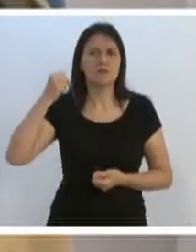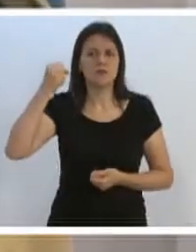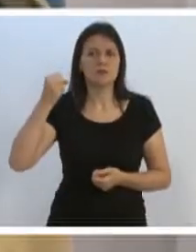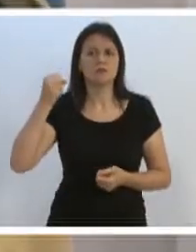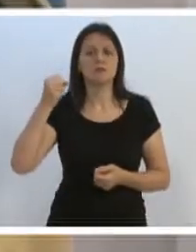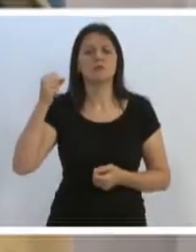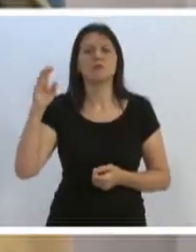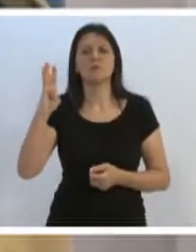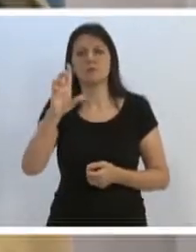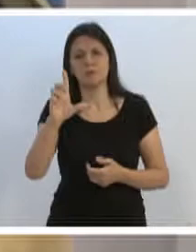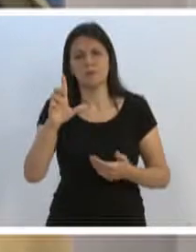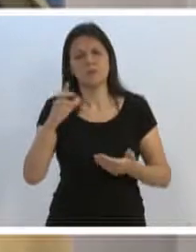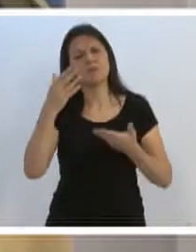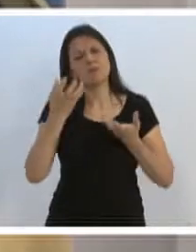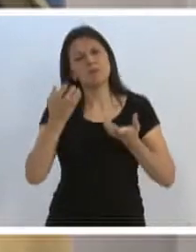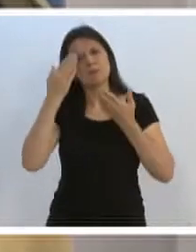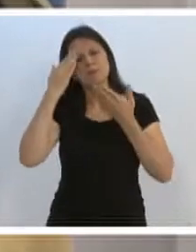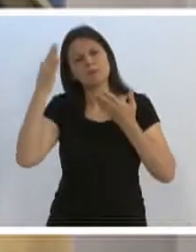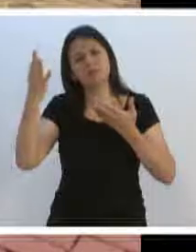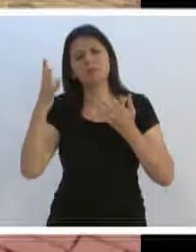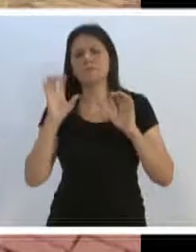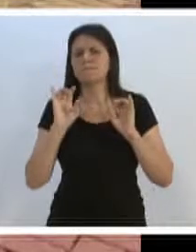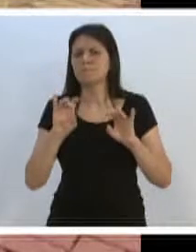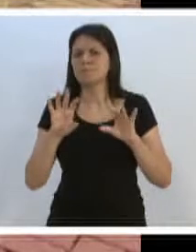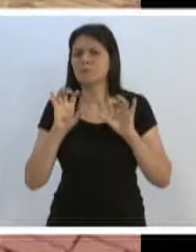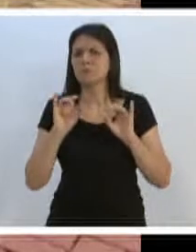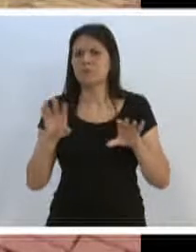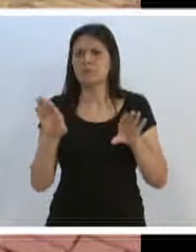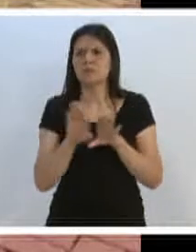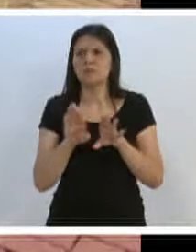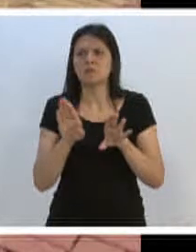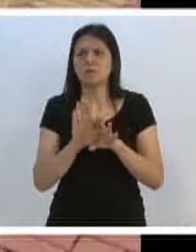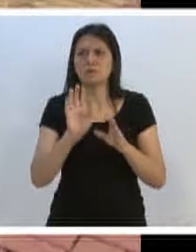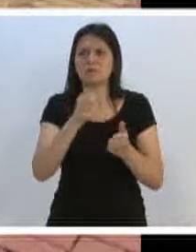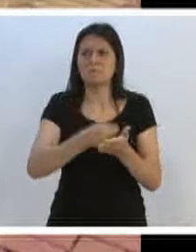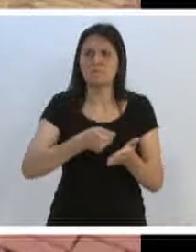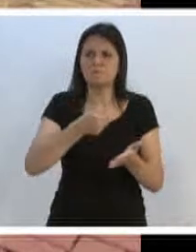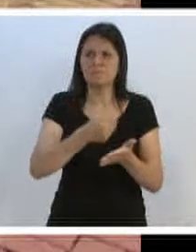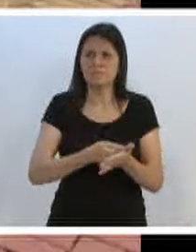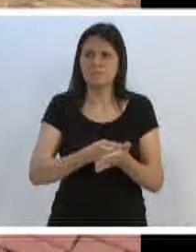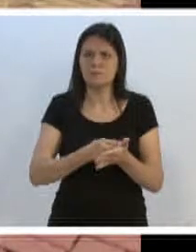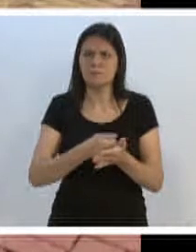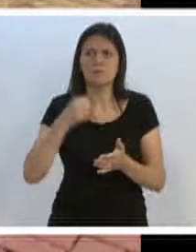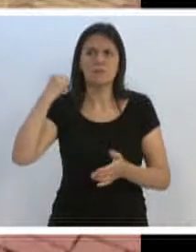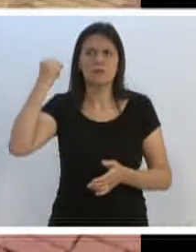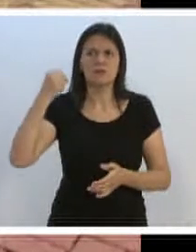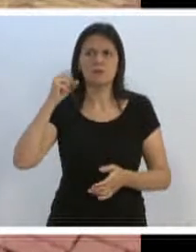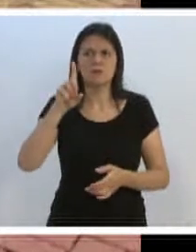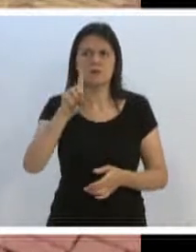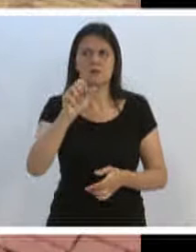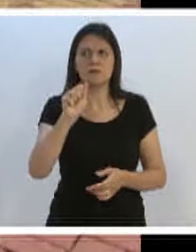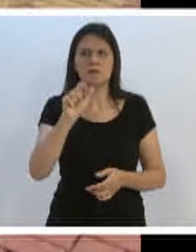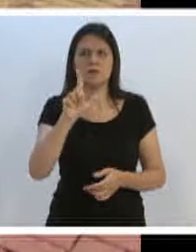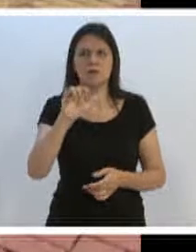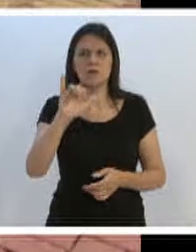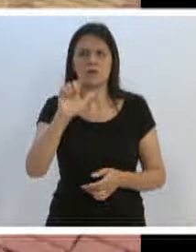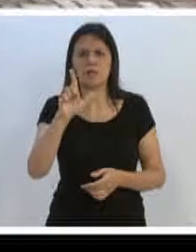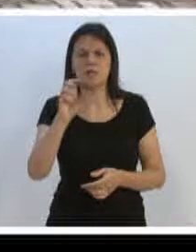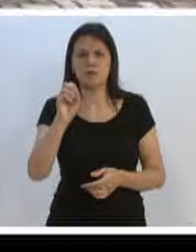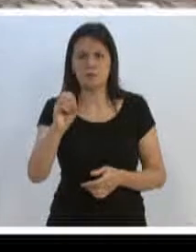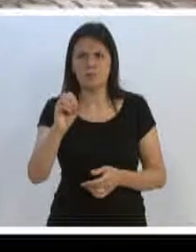cidade. Queremos agradecer aqui de uma forma muito especial também o empenho do senador Dalírio Beber. Foram